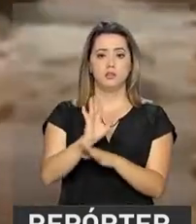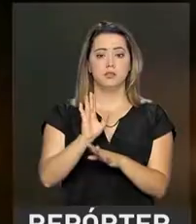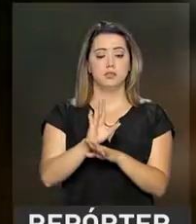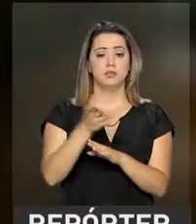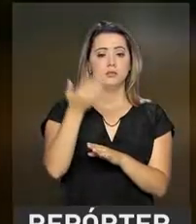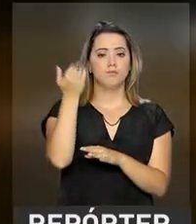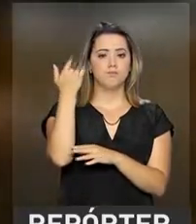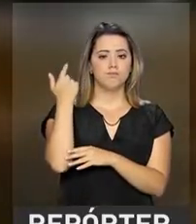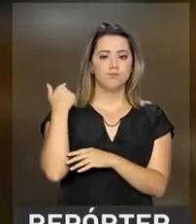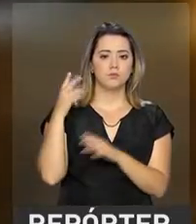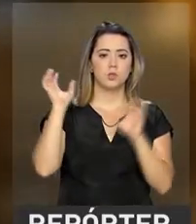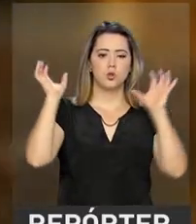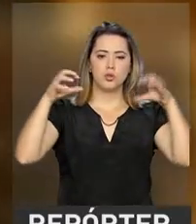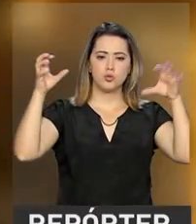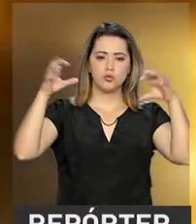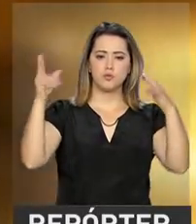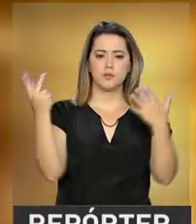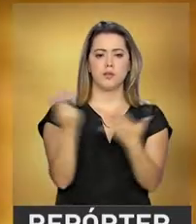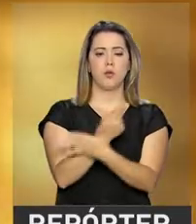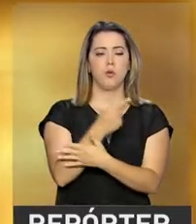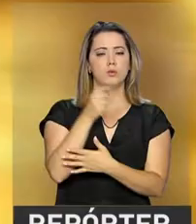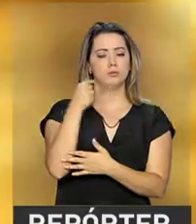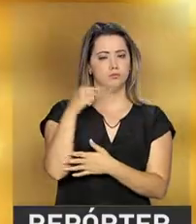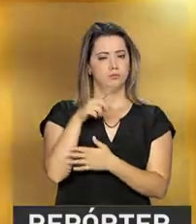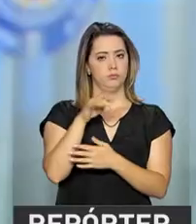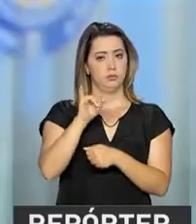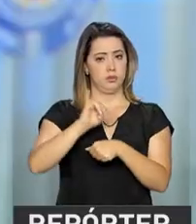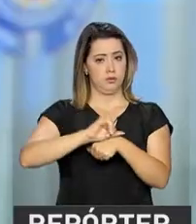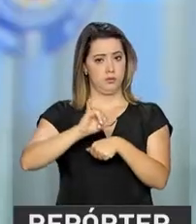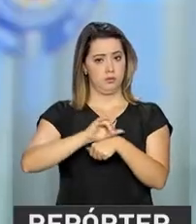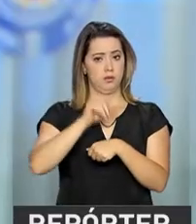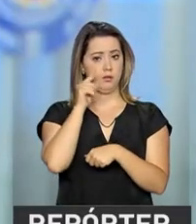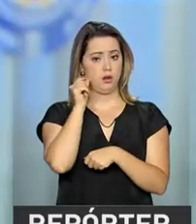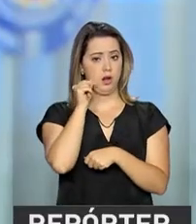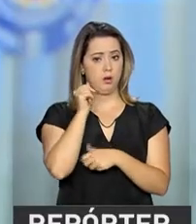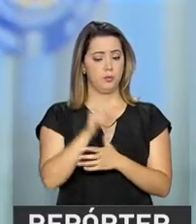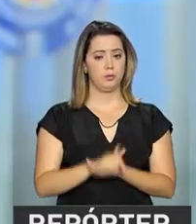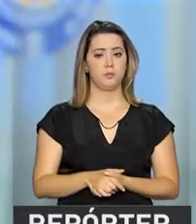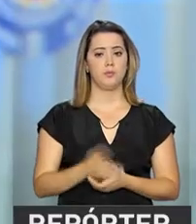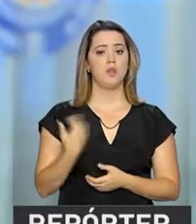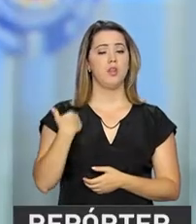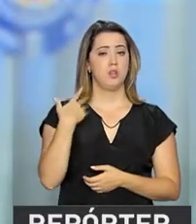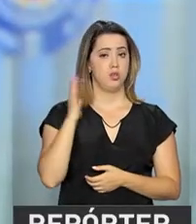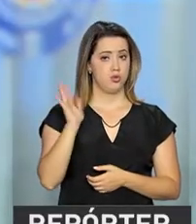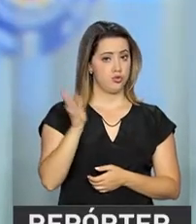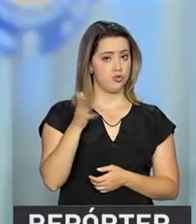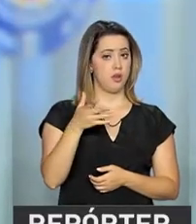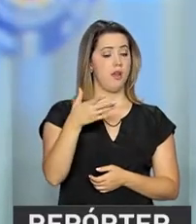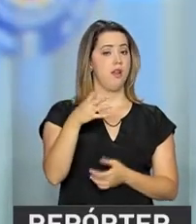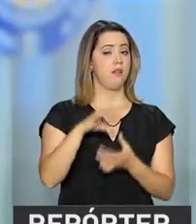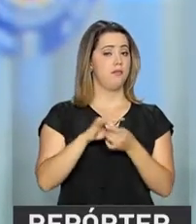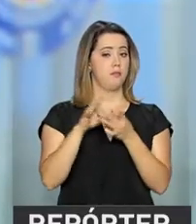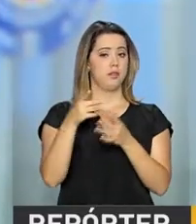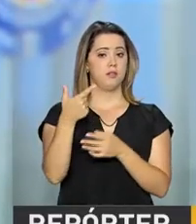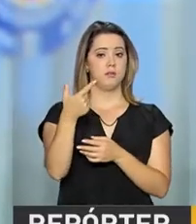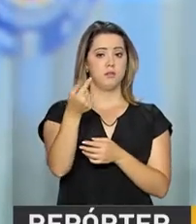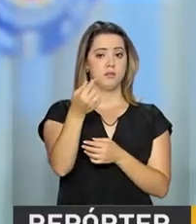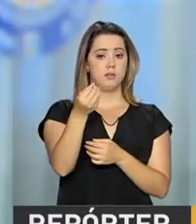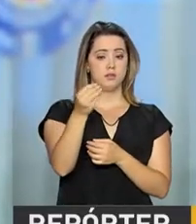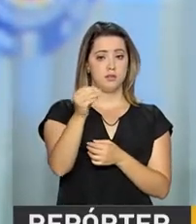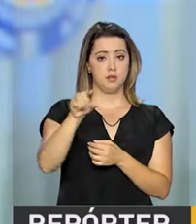na época em que as chuvas atingiram a capital alagoana já liberamos 700 mil reais aproximadamente em ajuda